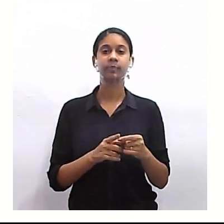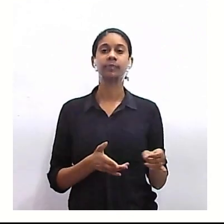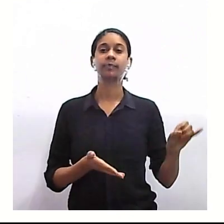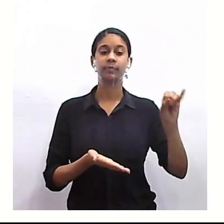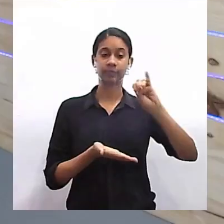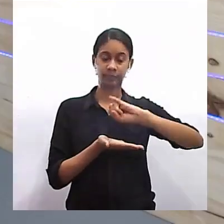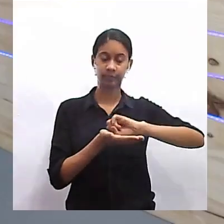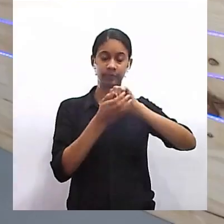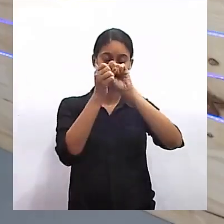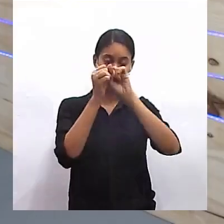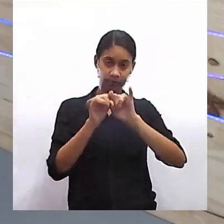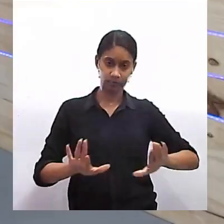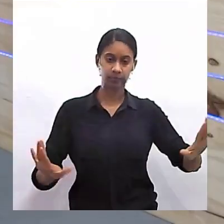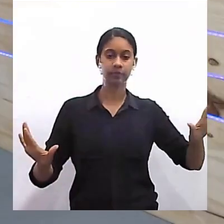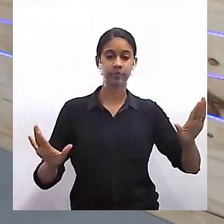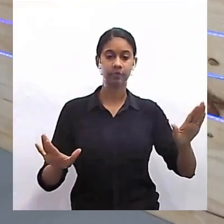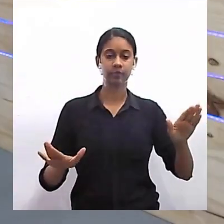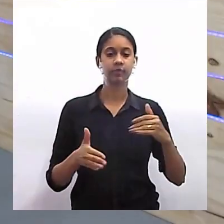dando continuidade,